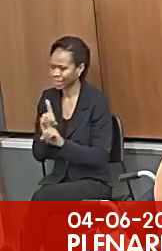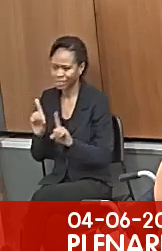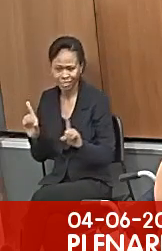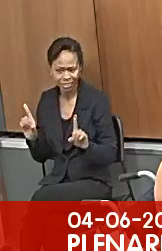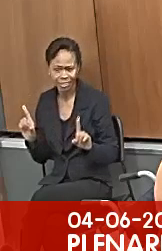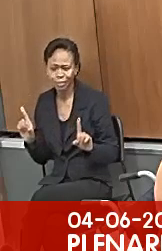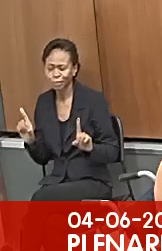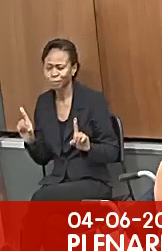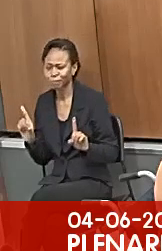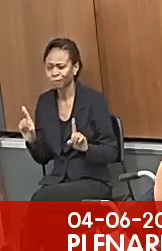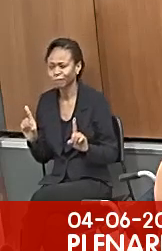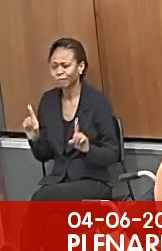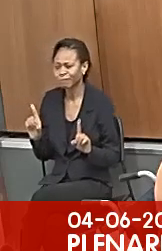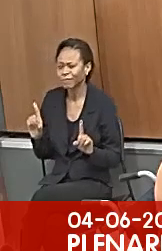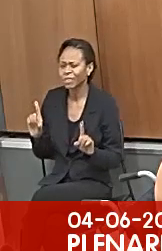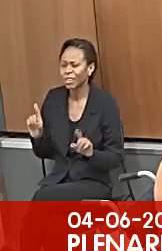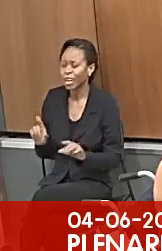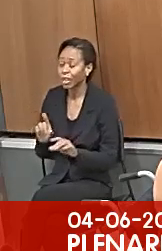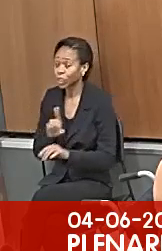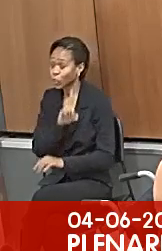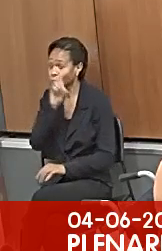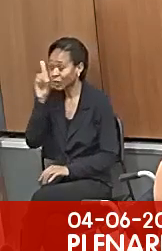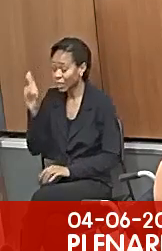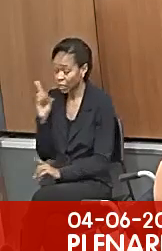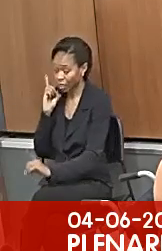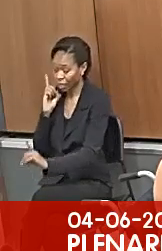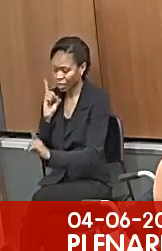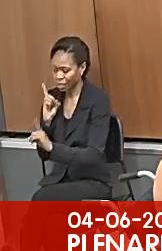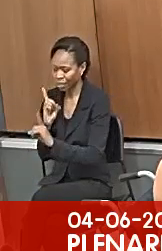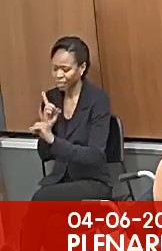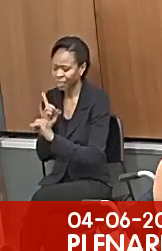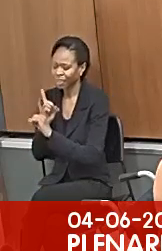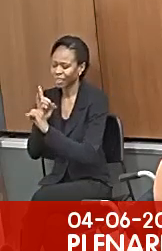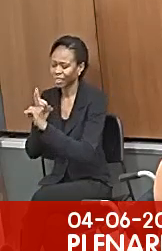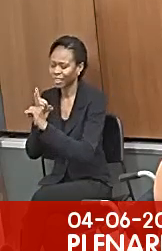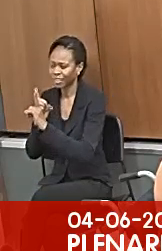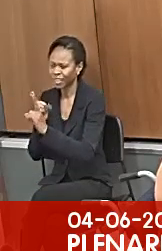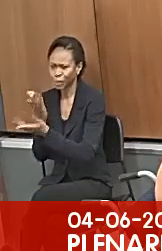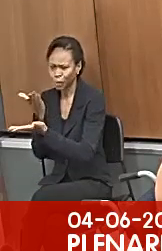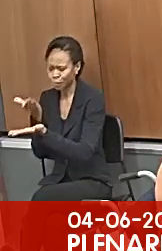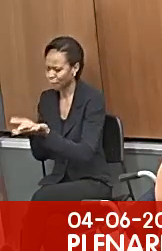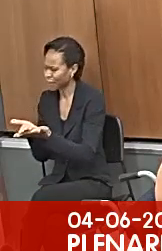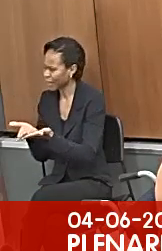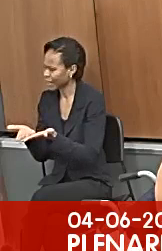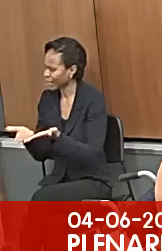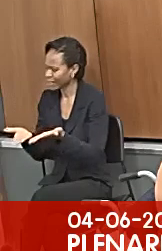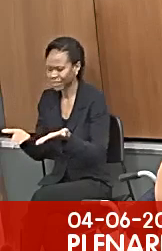perder. Quando eu te encontrar, não vou mais te